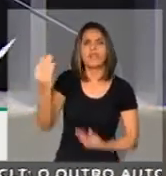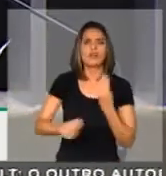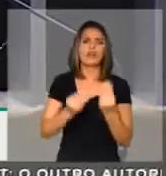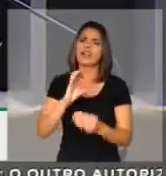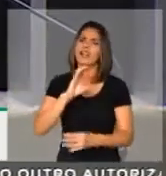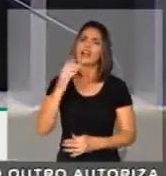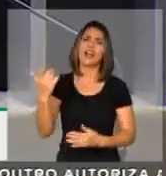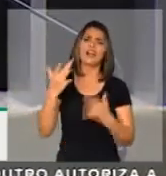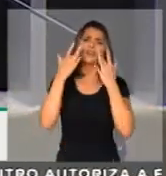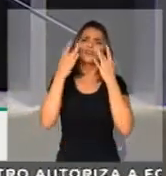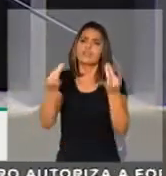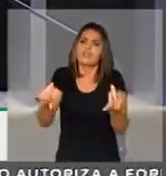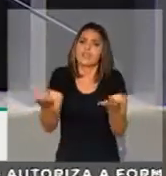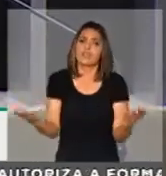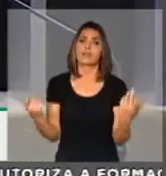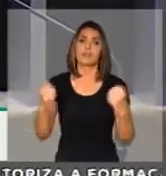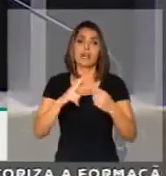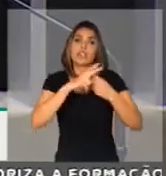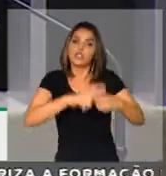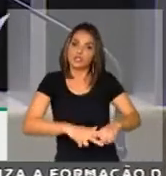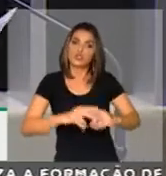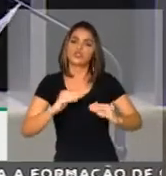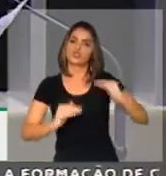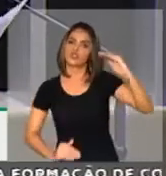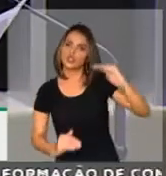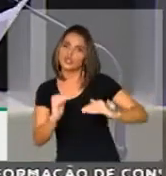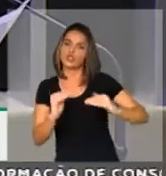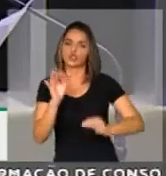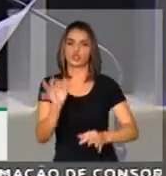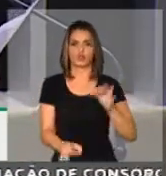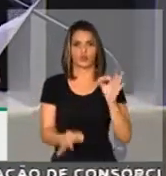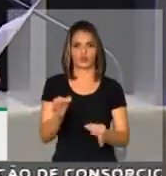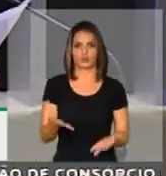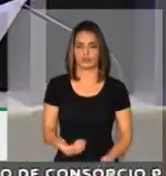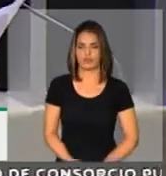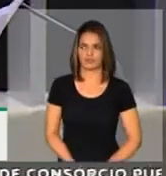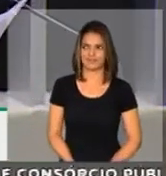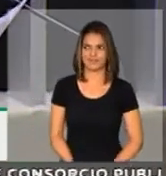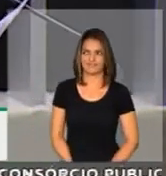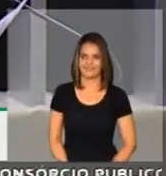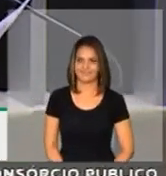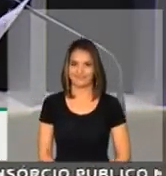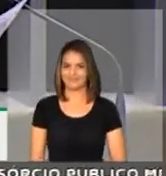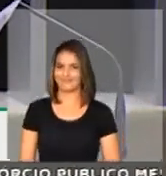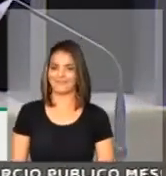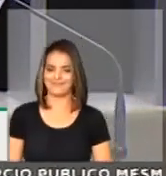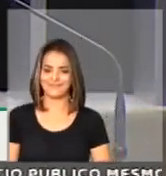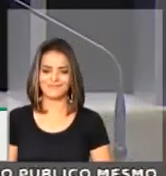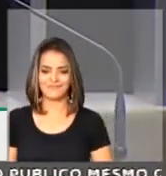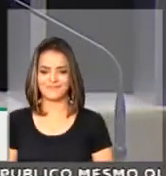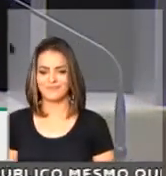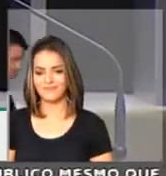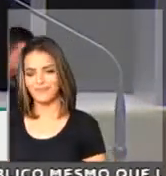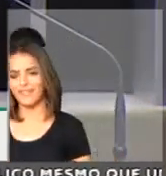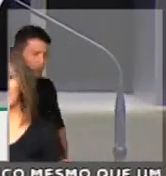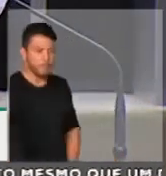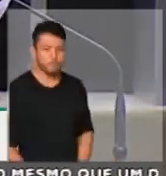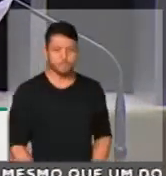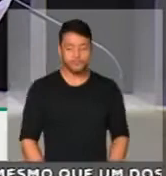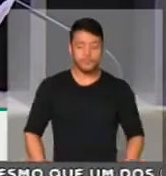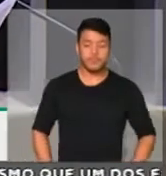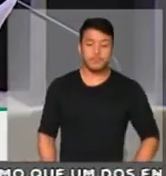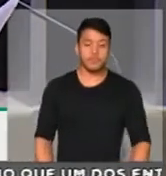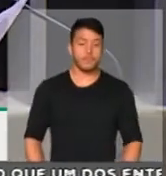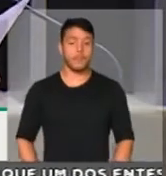evidente a necessidade de corrigir a injustiça que vem sendo impetrada contra essa parcela de aposentados, onde o